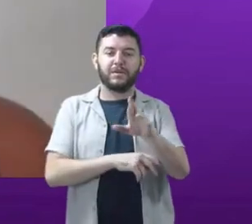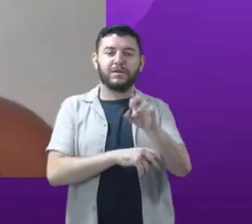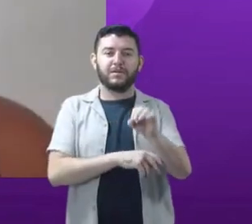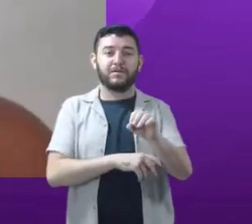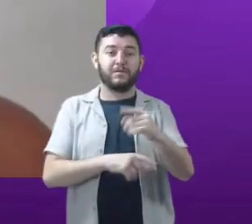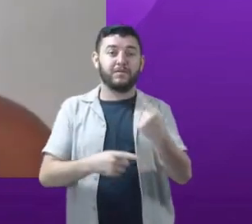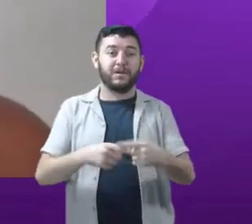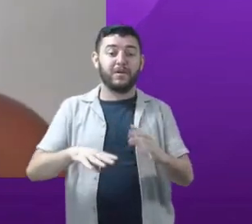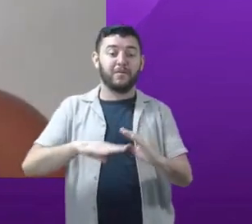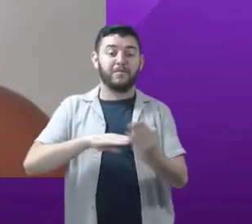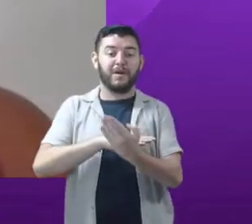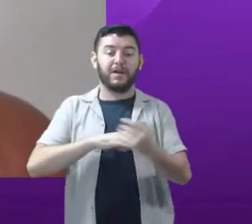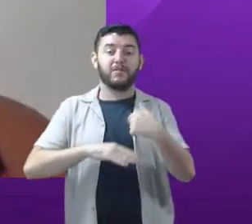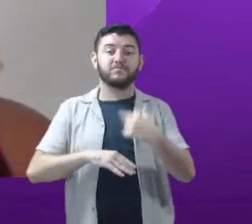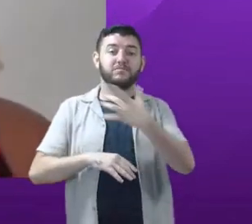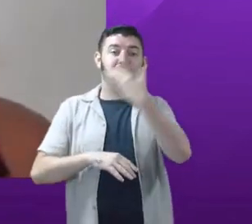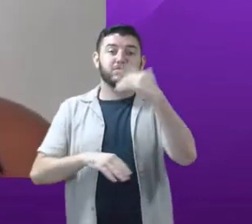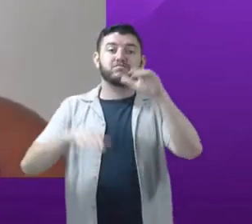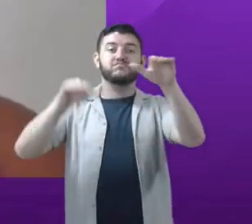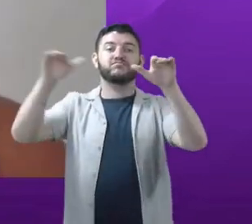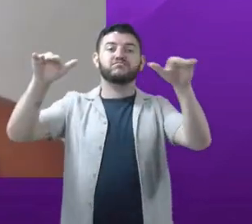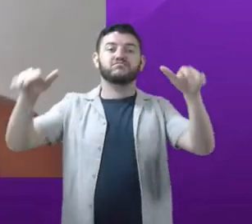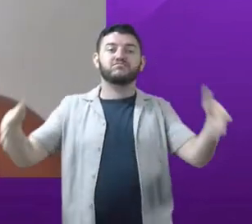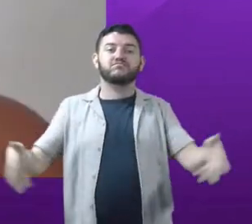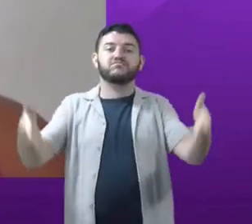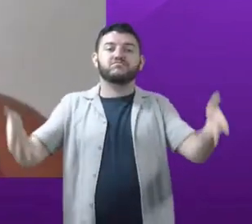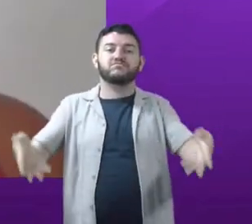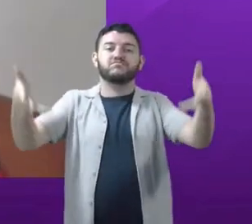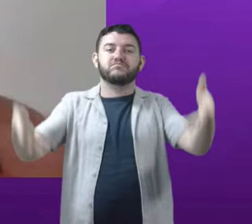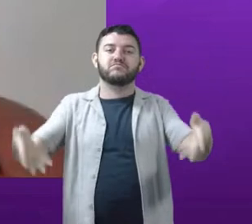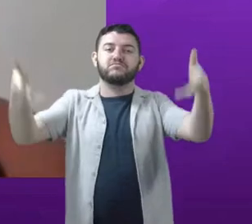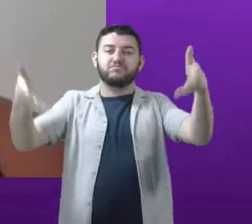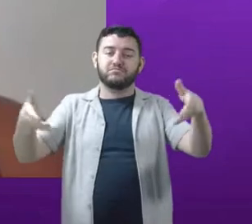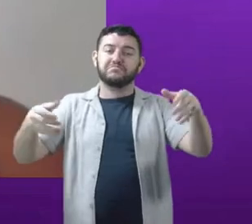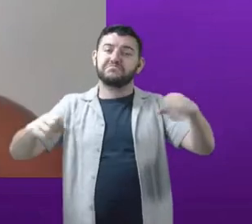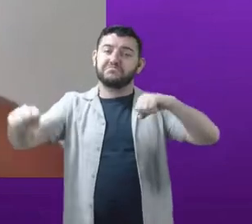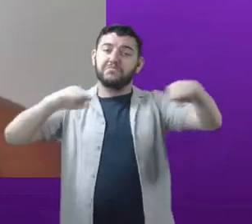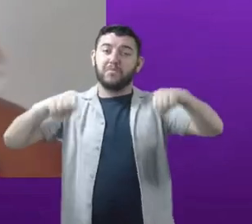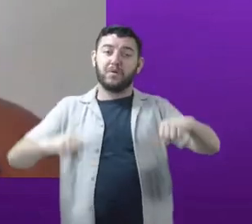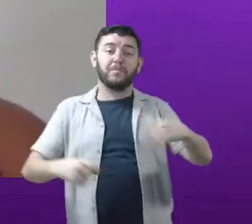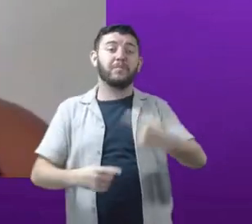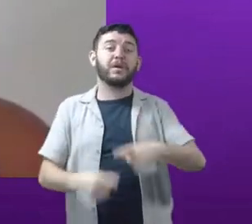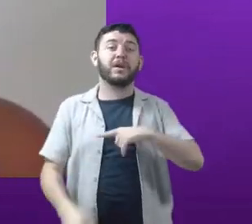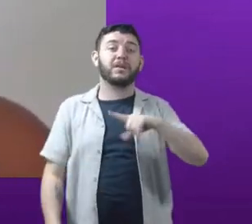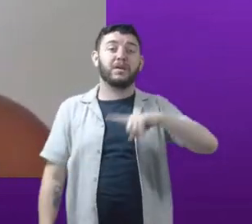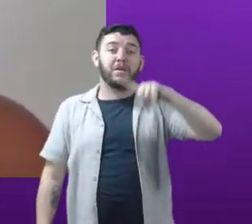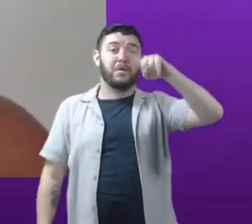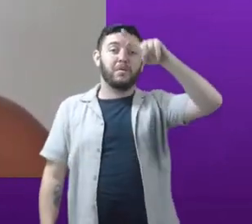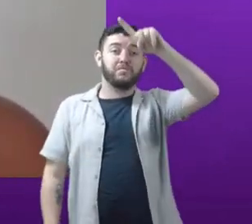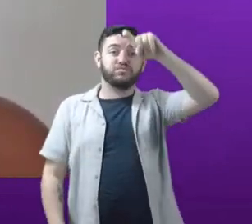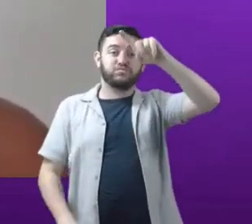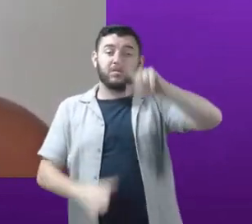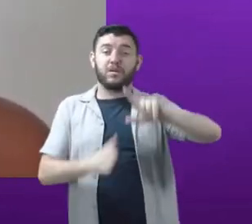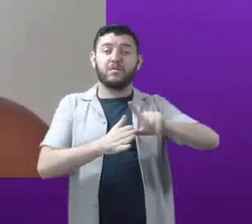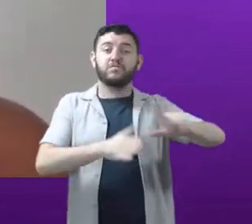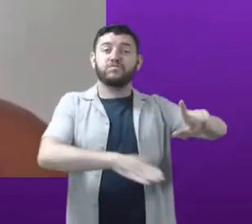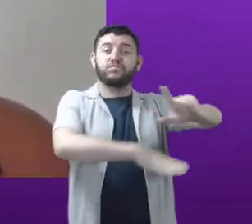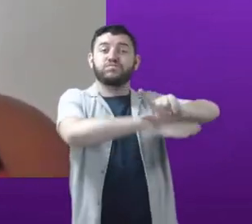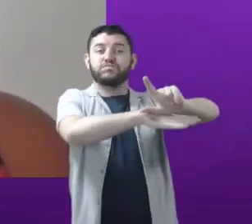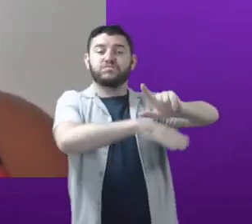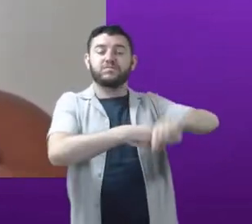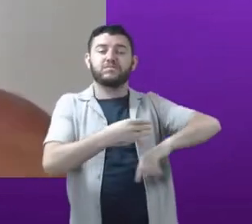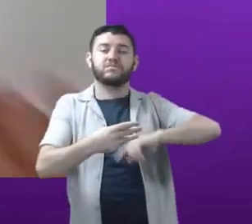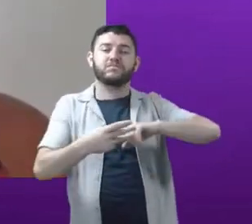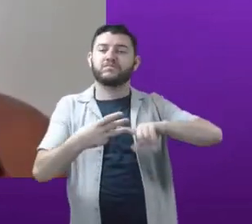mais sensibilizou a sociedade, por conta de ser um bairro que tem grandes hospitais, grandes empreendimentos e, principalmente, a gente